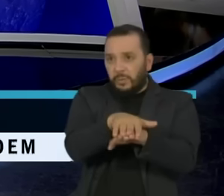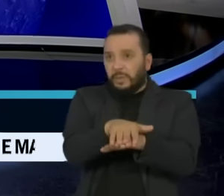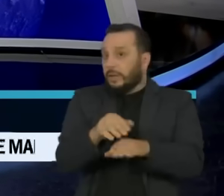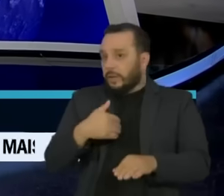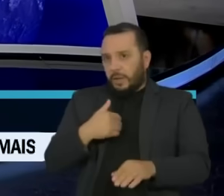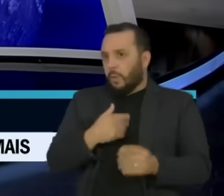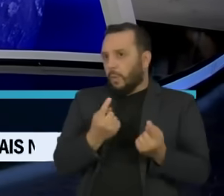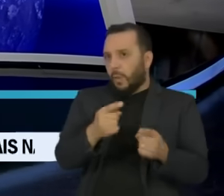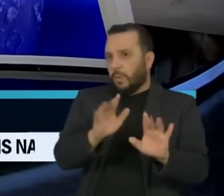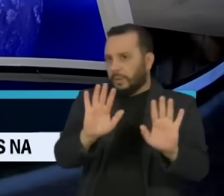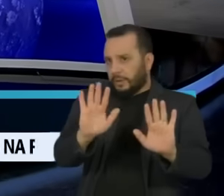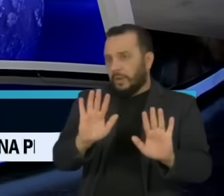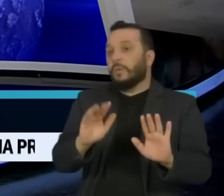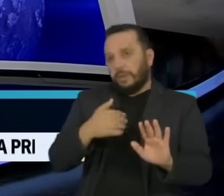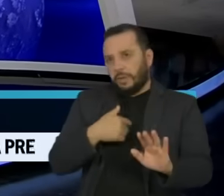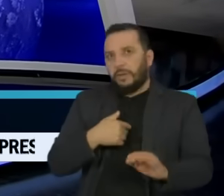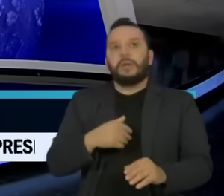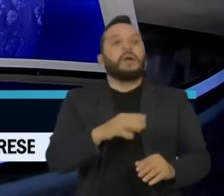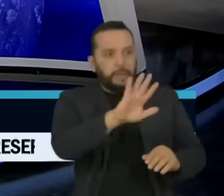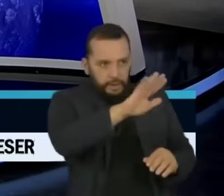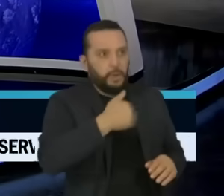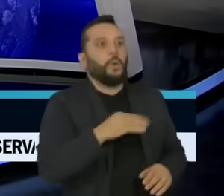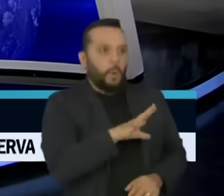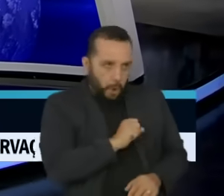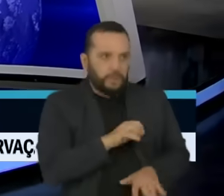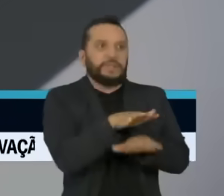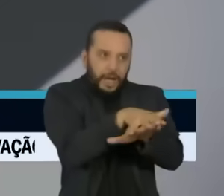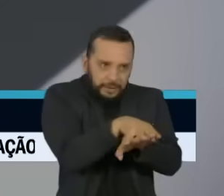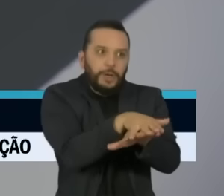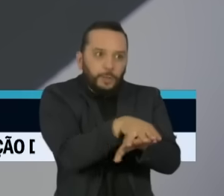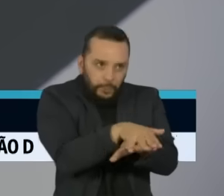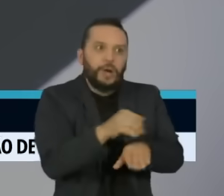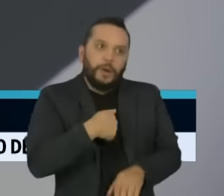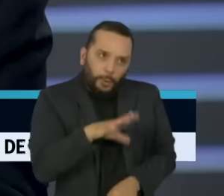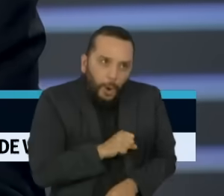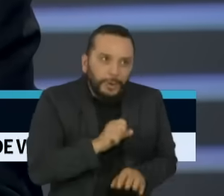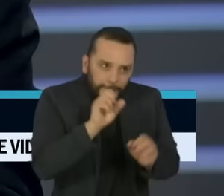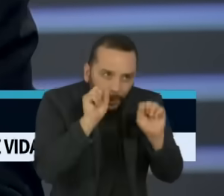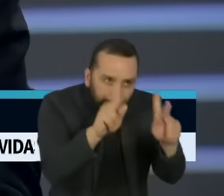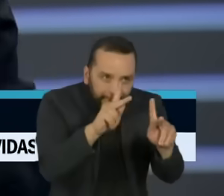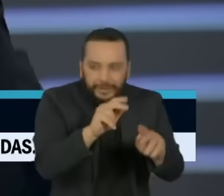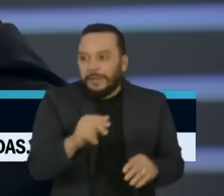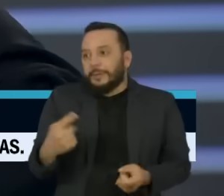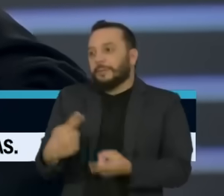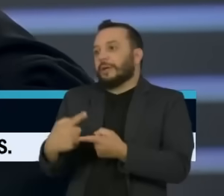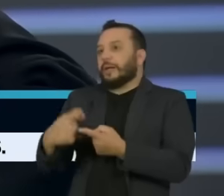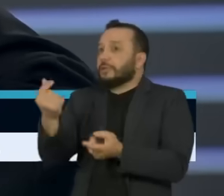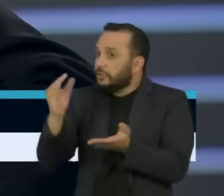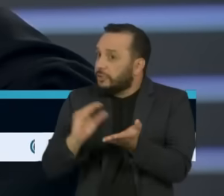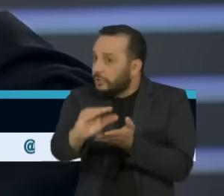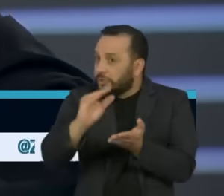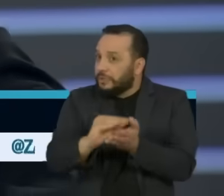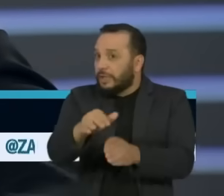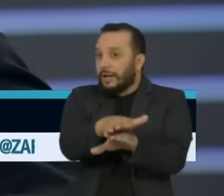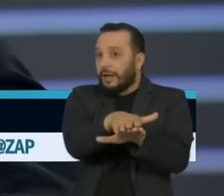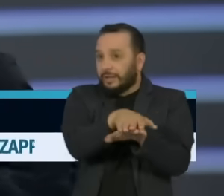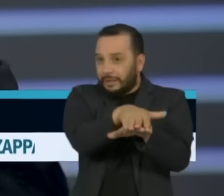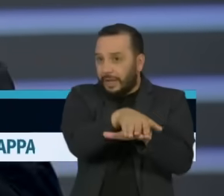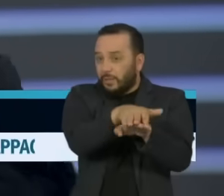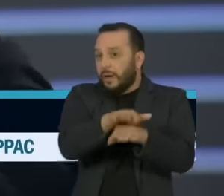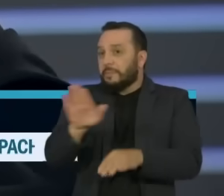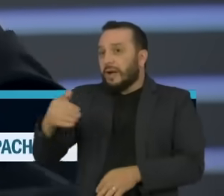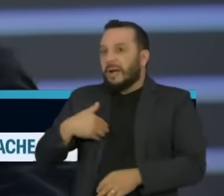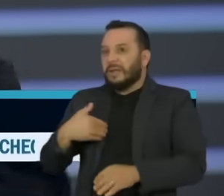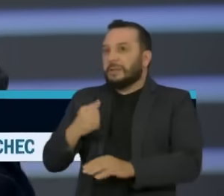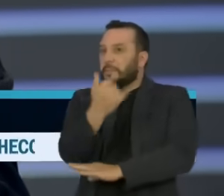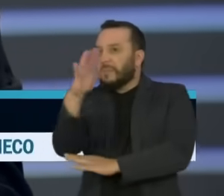gente precisa chamar atenção. Já mencionei tartarugas aqui, que então, eu sou um adepto desse essa réptil. coisa de dar dinheiro para tartaruga, mas ferrar o